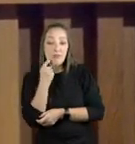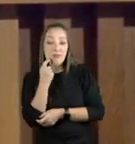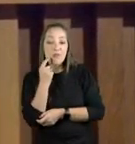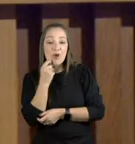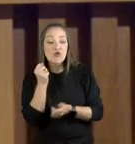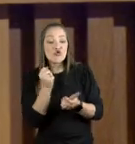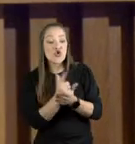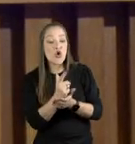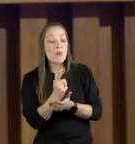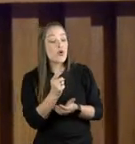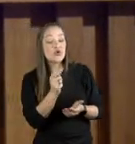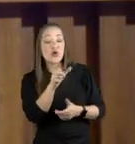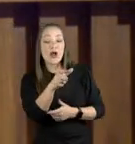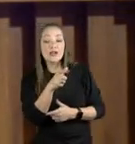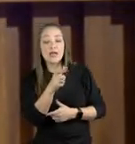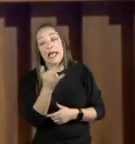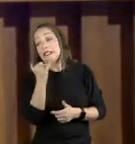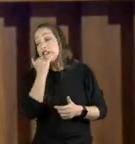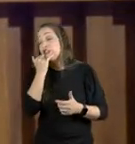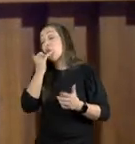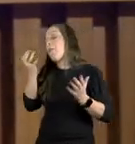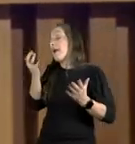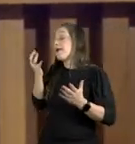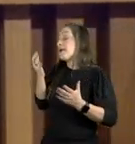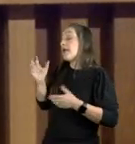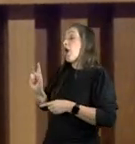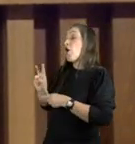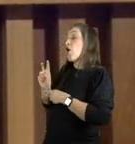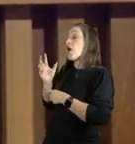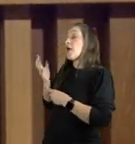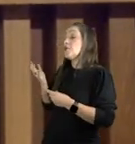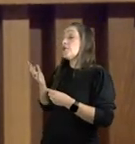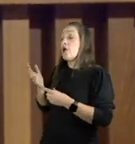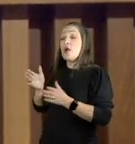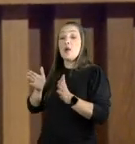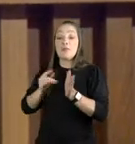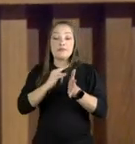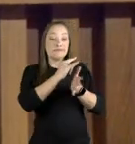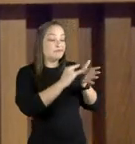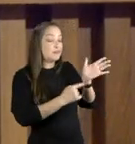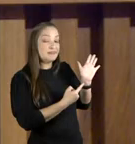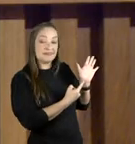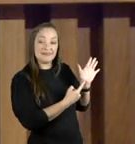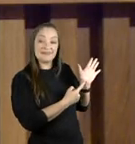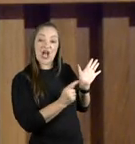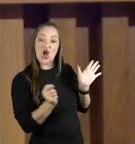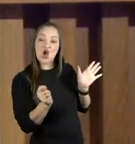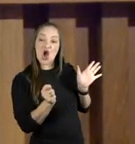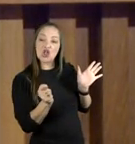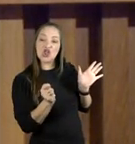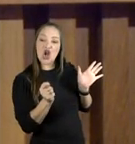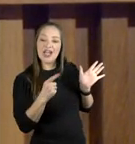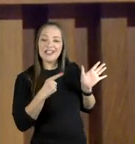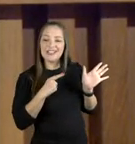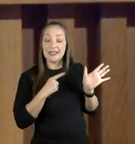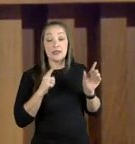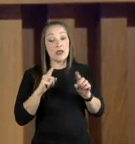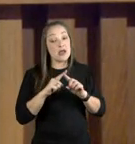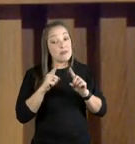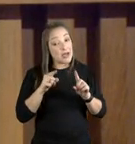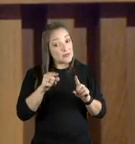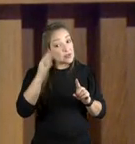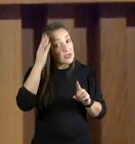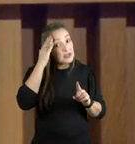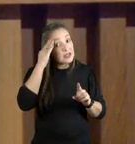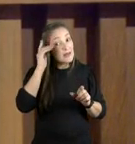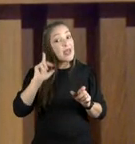Desculpa, mas é o que eu consigo, porque eu tenho um controle na fatura. Só que, ao mesmo tempo, você tem que saber que é uma dívida que você não